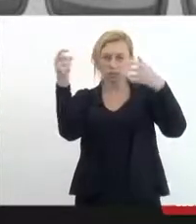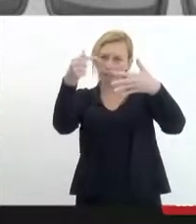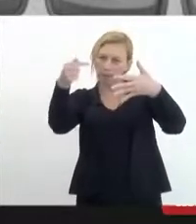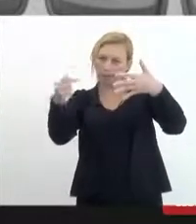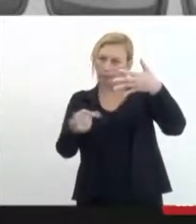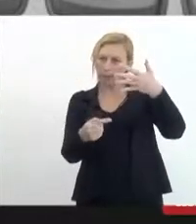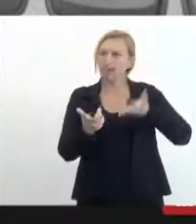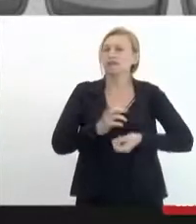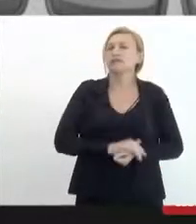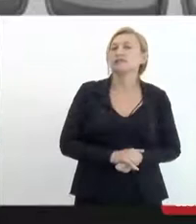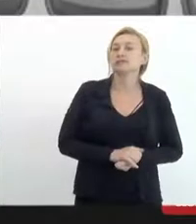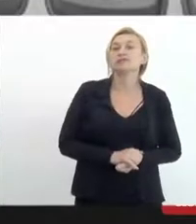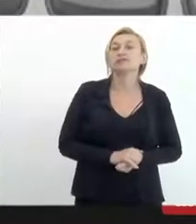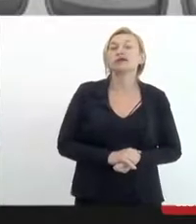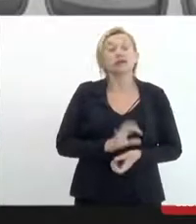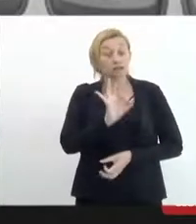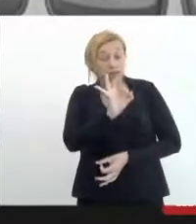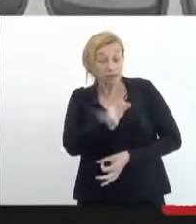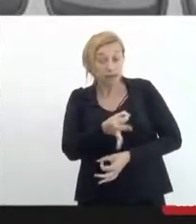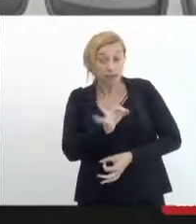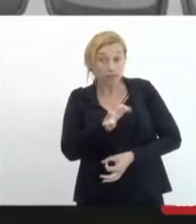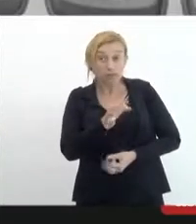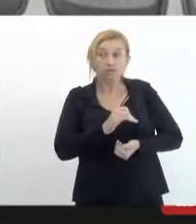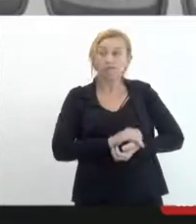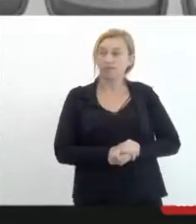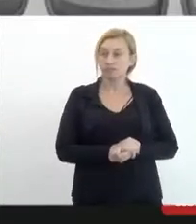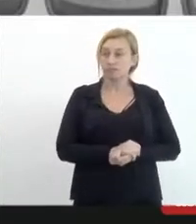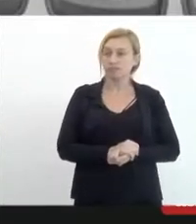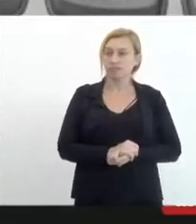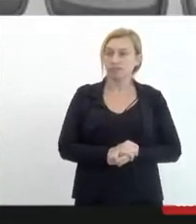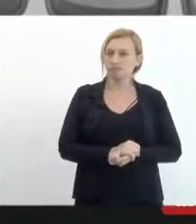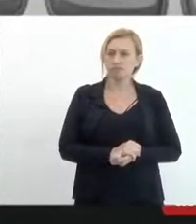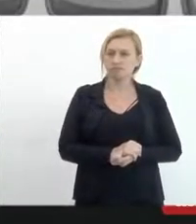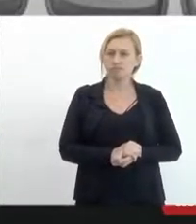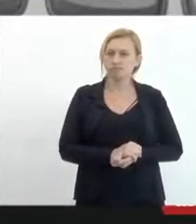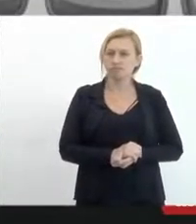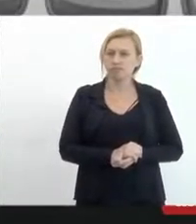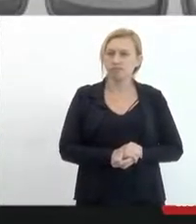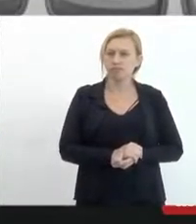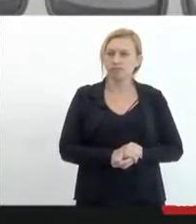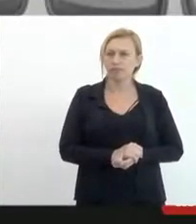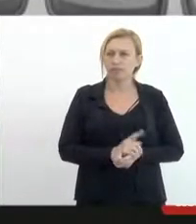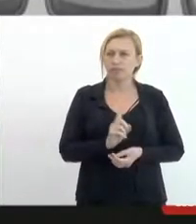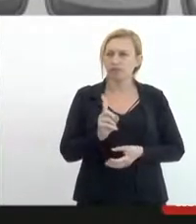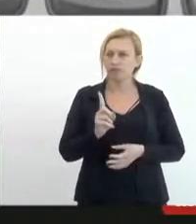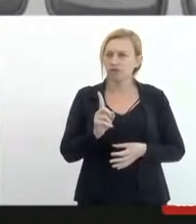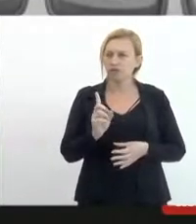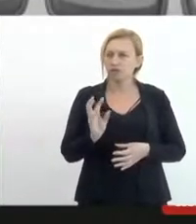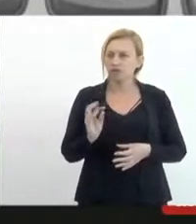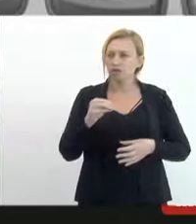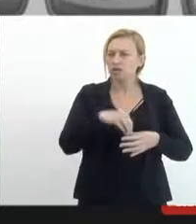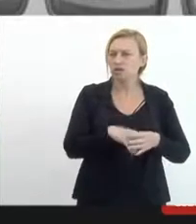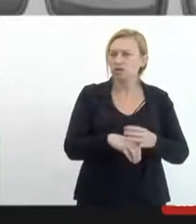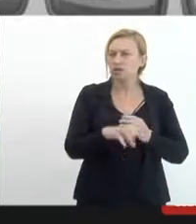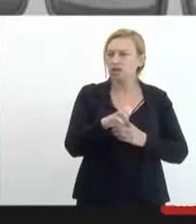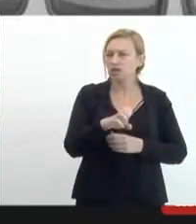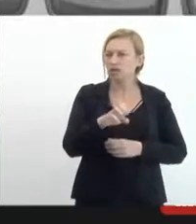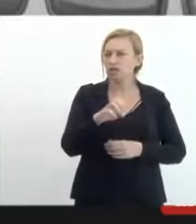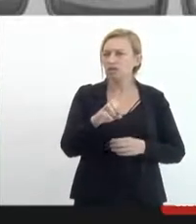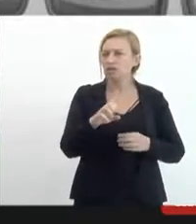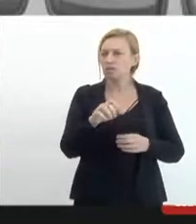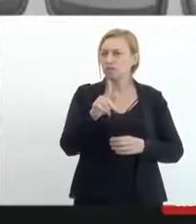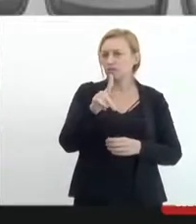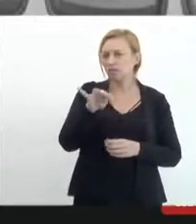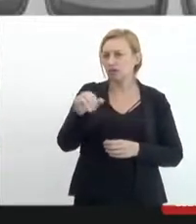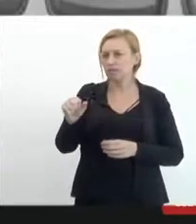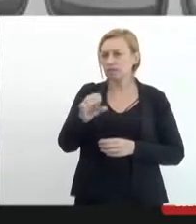né? E, evidentemente, que não necessariamente atrelado a esse programa de anistia, a gente está à disposição